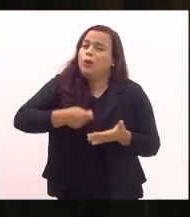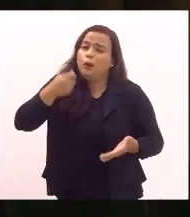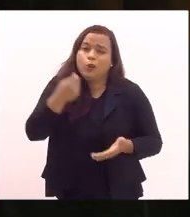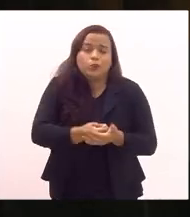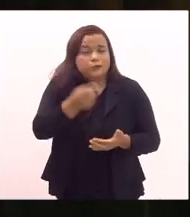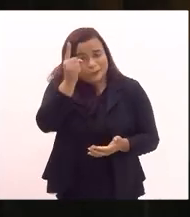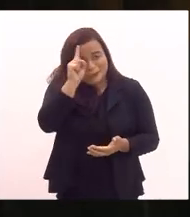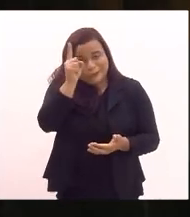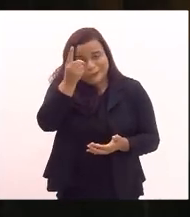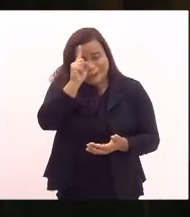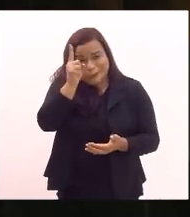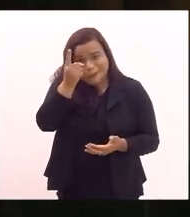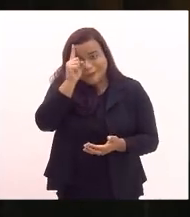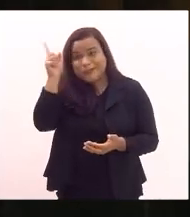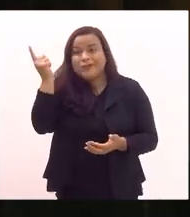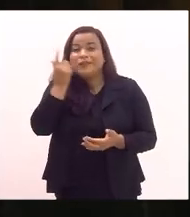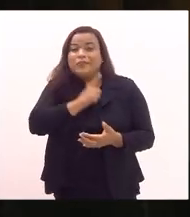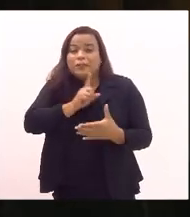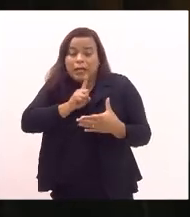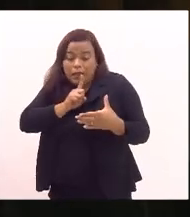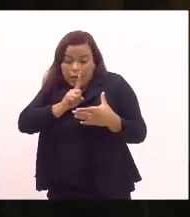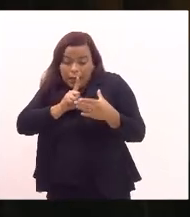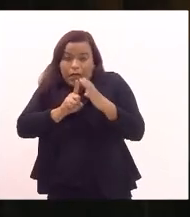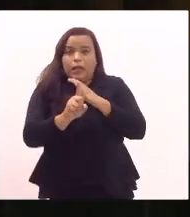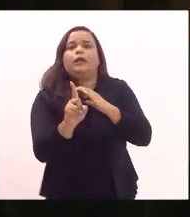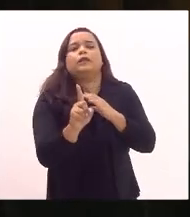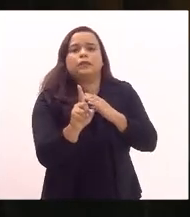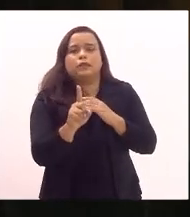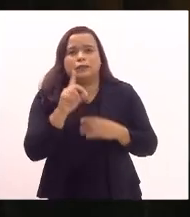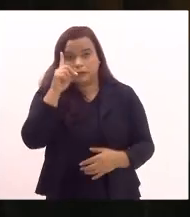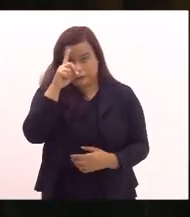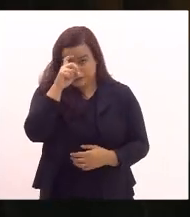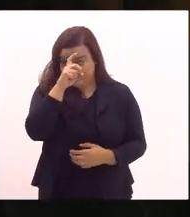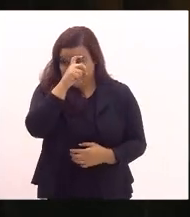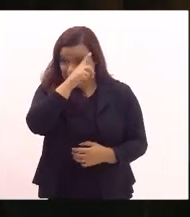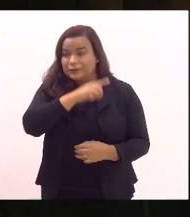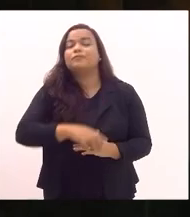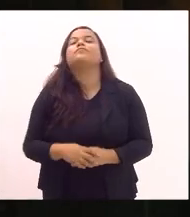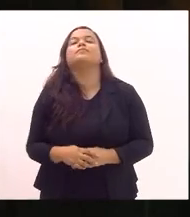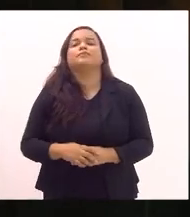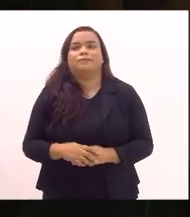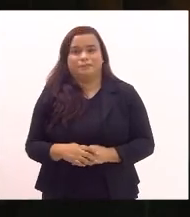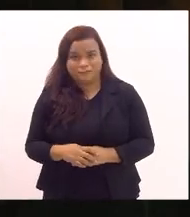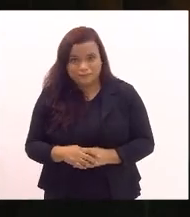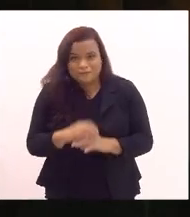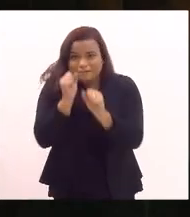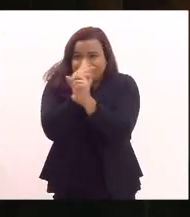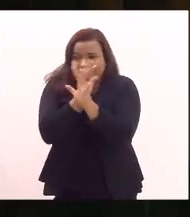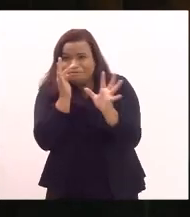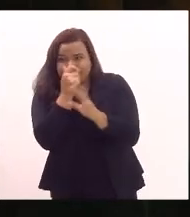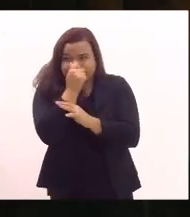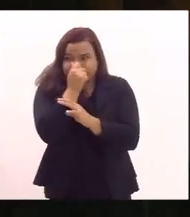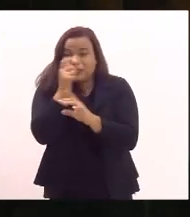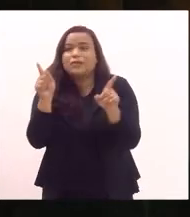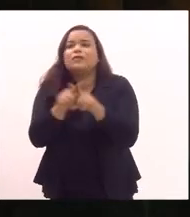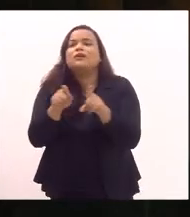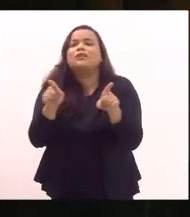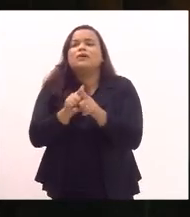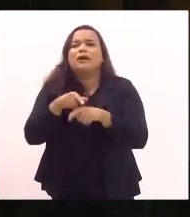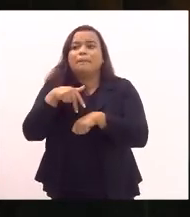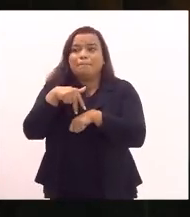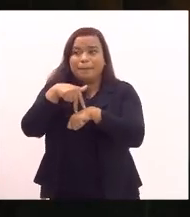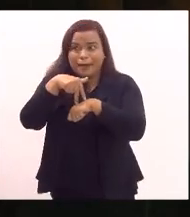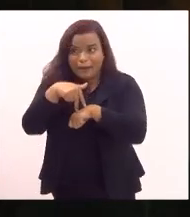Guerra Diária primeiro para conseguir entrar no trem segundo para me manter de pé numa